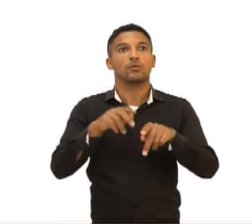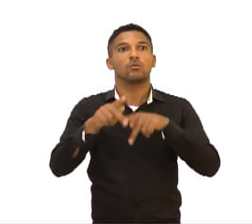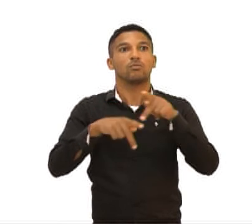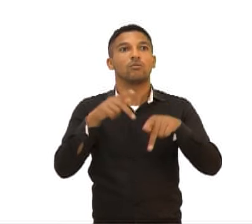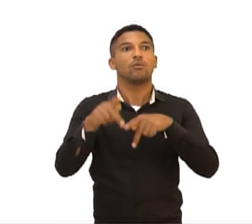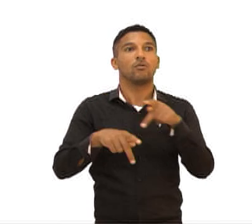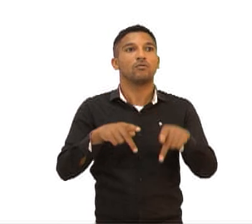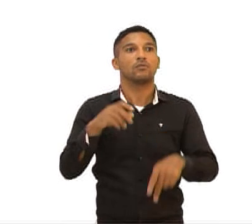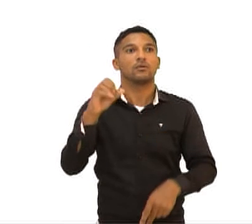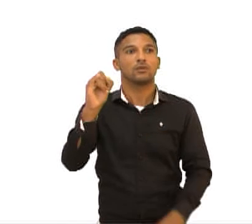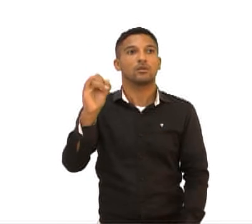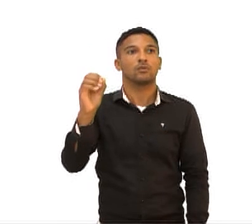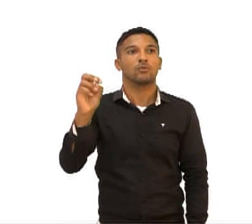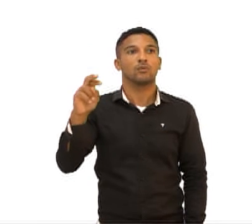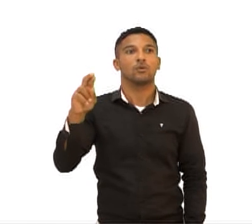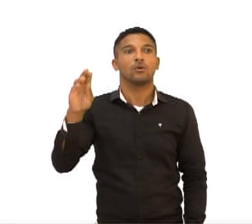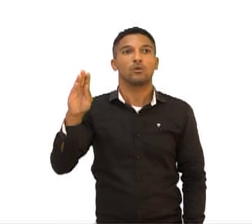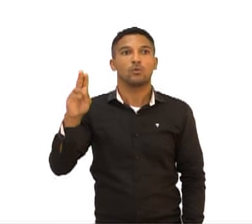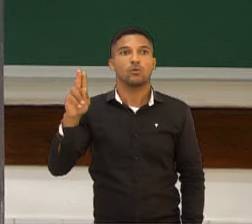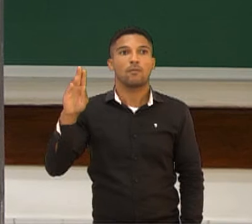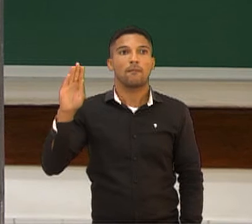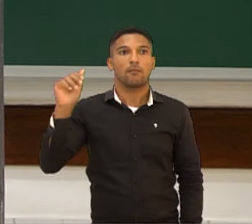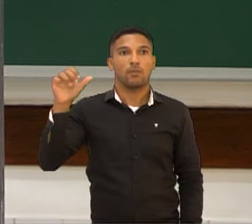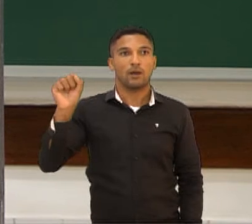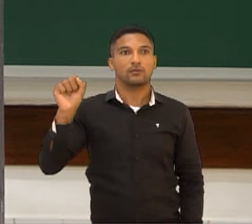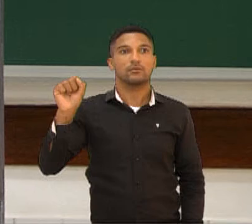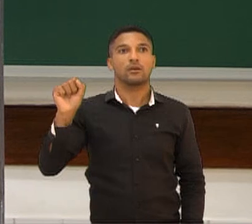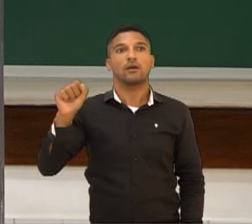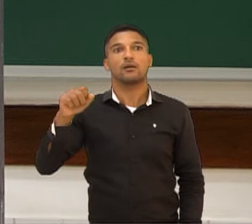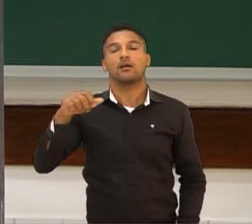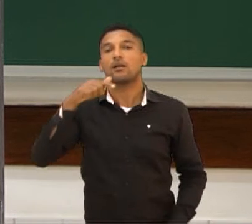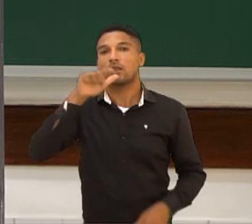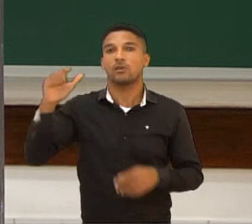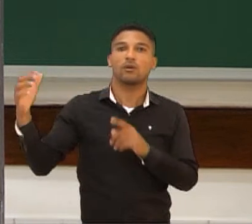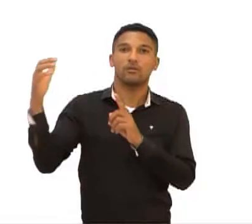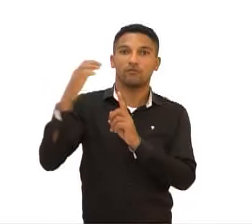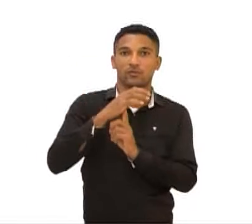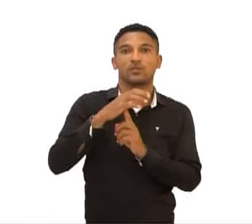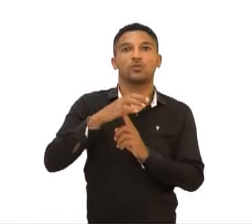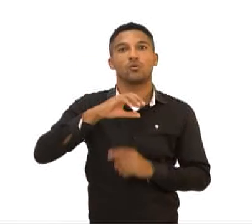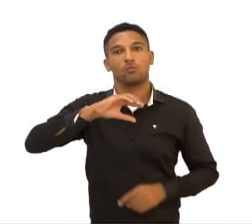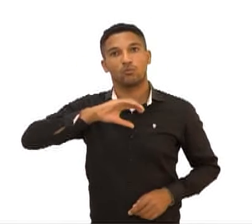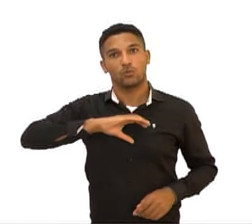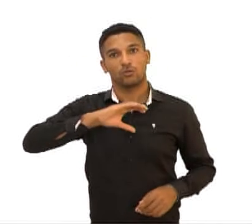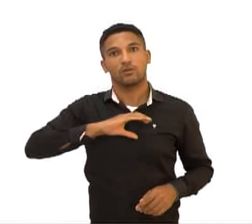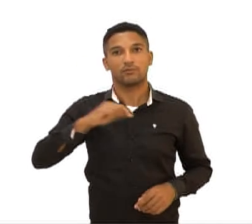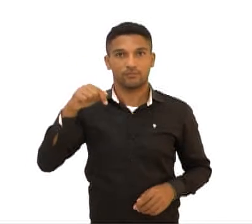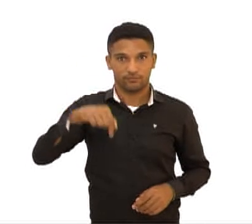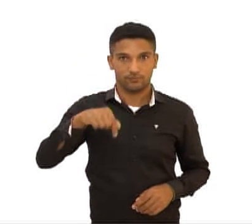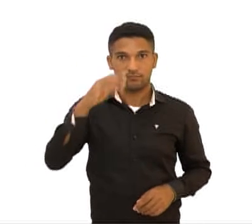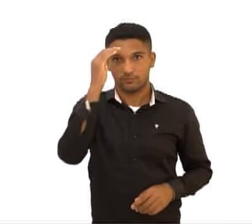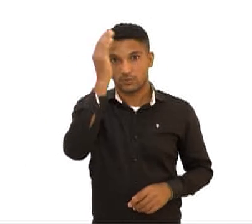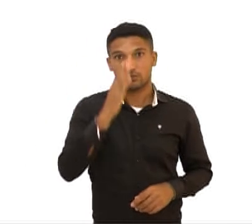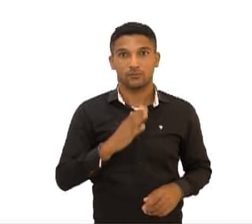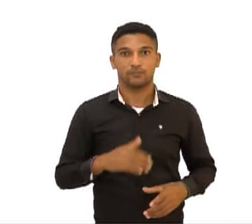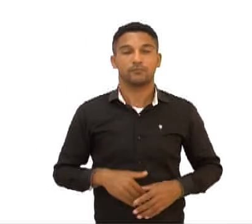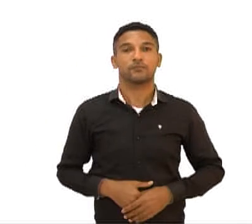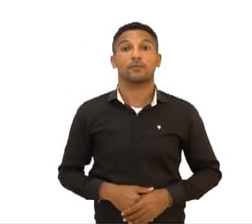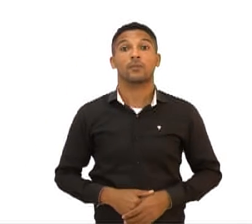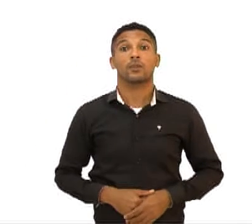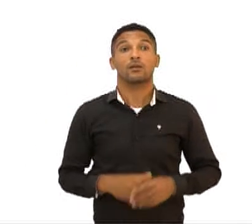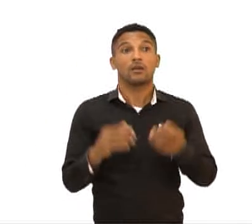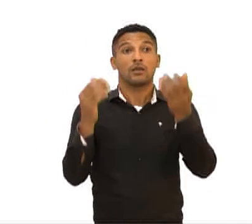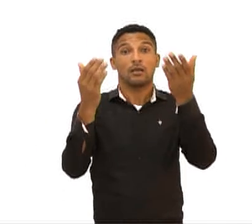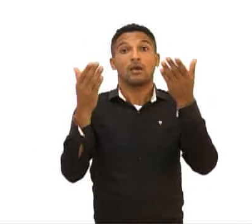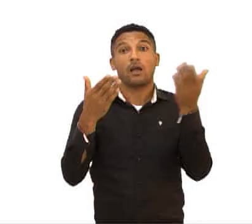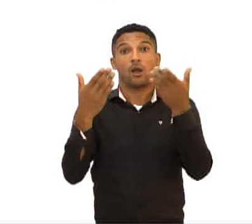próxima aula, no nosso português falado aqui no Brasil, né? E nós vamos agora para a nossa atividade